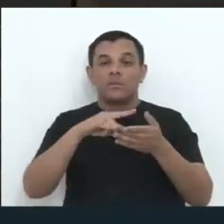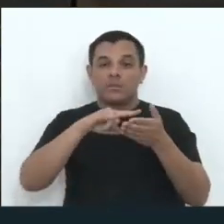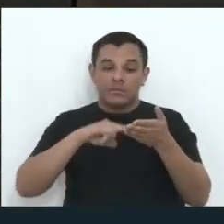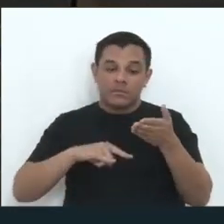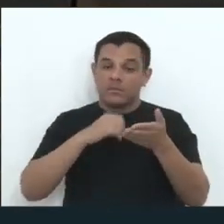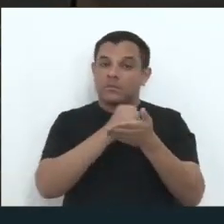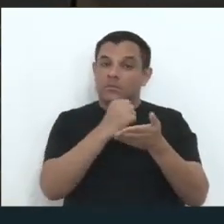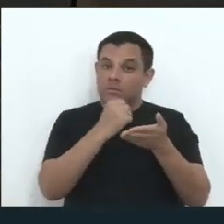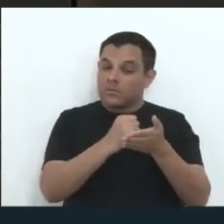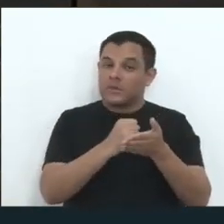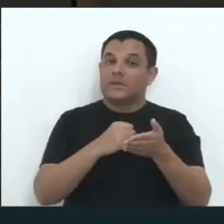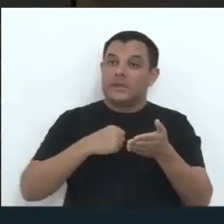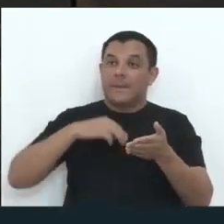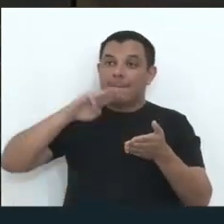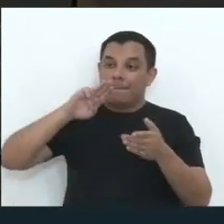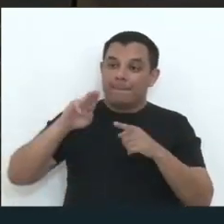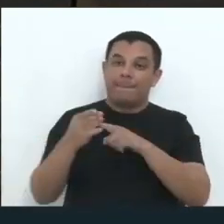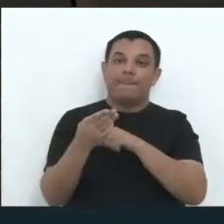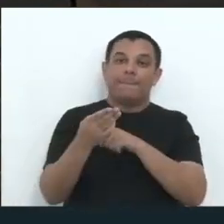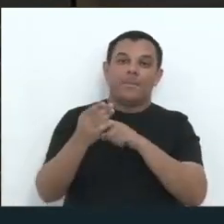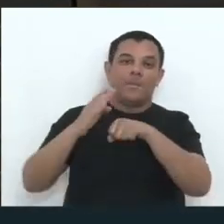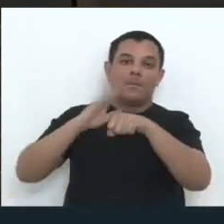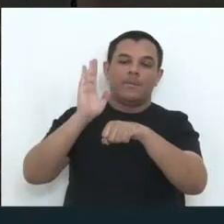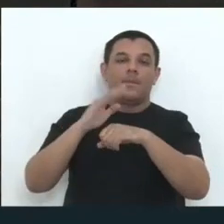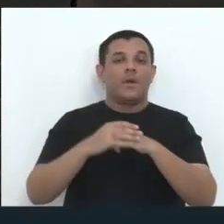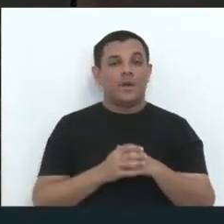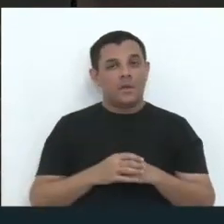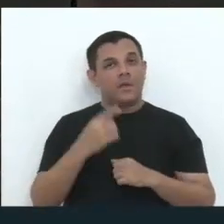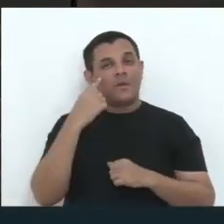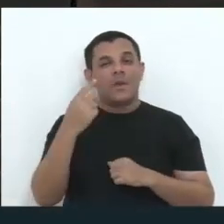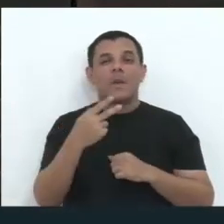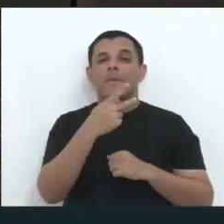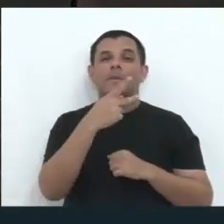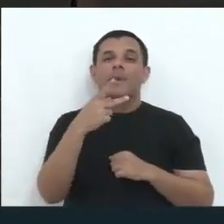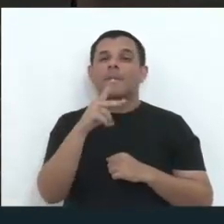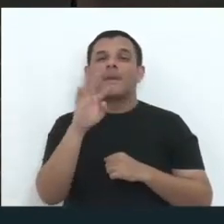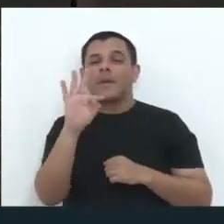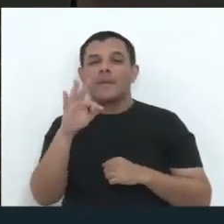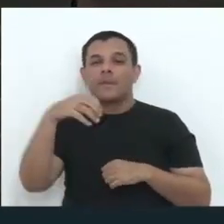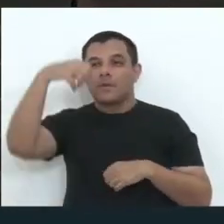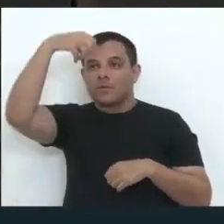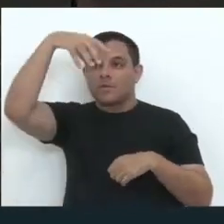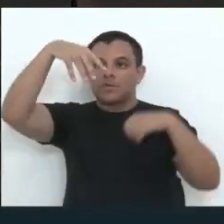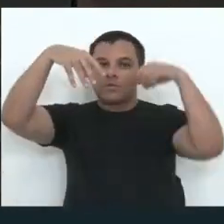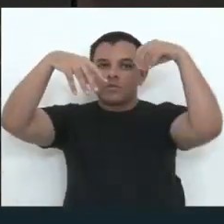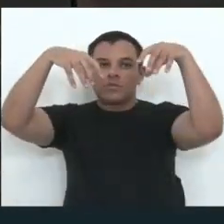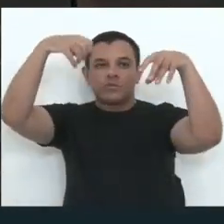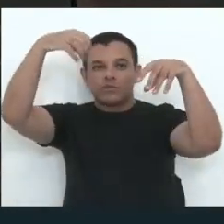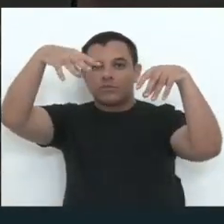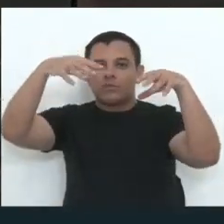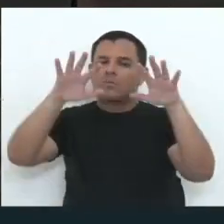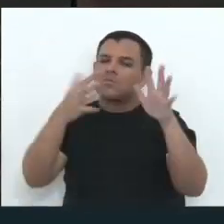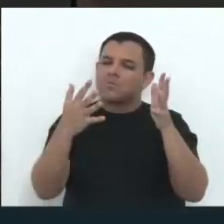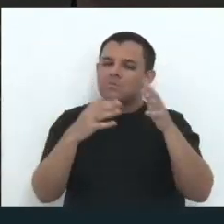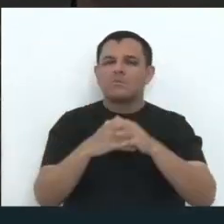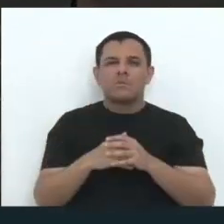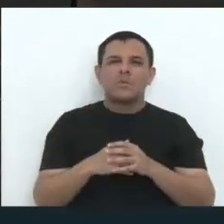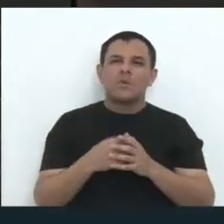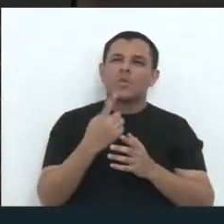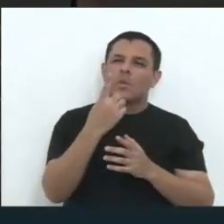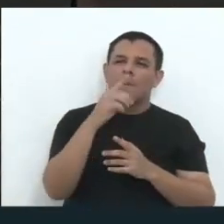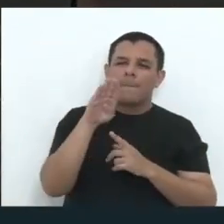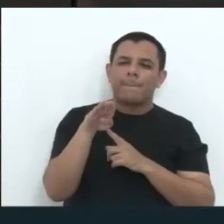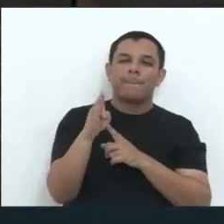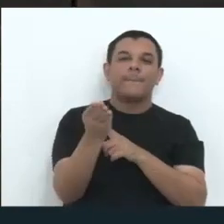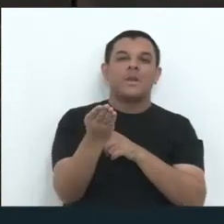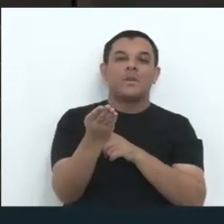milionários, né? Quer dizer, a gente fala de um contrato da PPP da Iluminação Pública, que é um contrato que chega na casa de 1 bilhão, né?